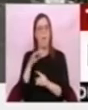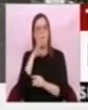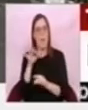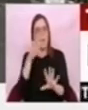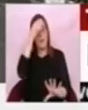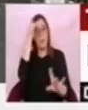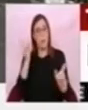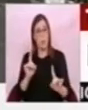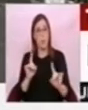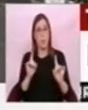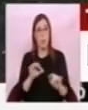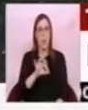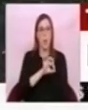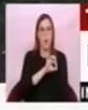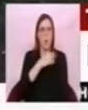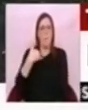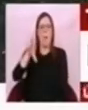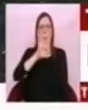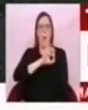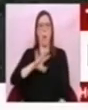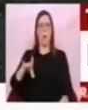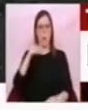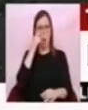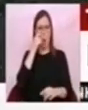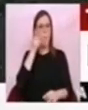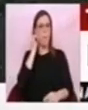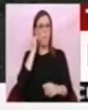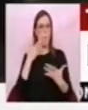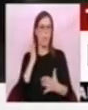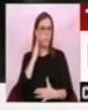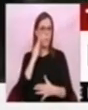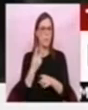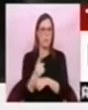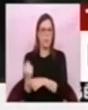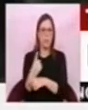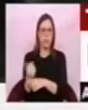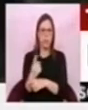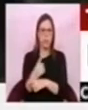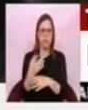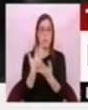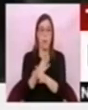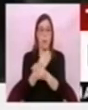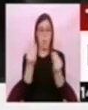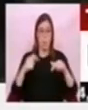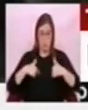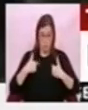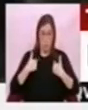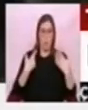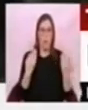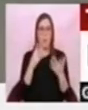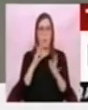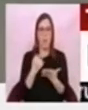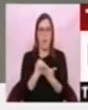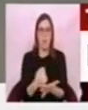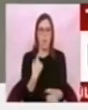não esqueçamos os 800, mais de 800 homens que estão neste momento ainda a combater o fogo. E muitos deles também a necessitar de